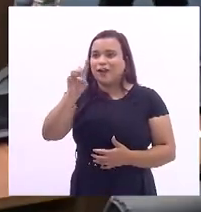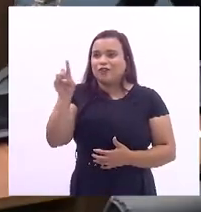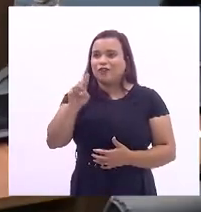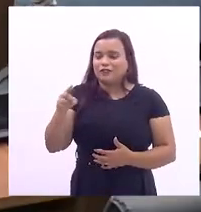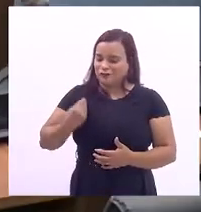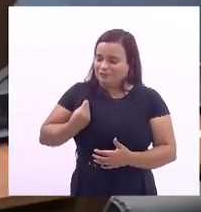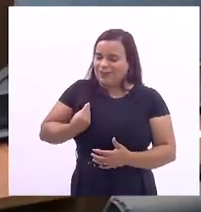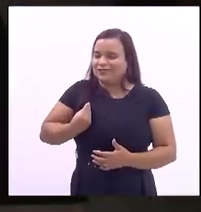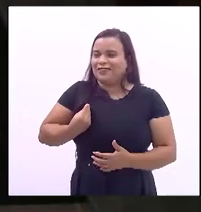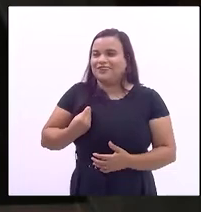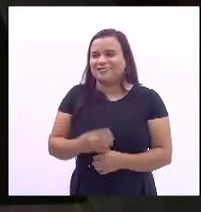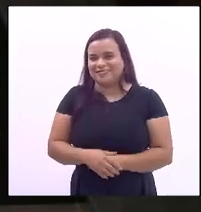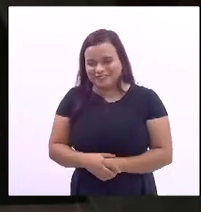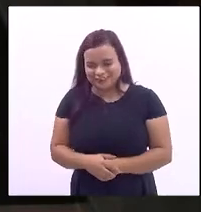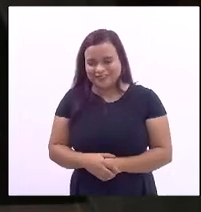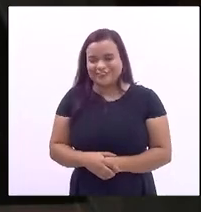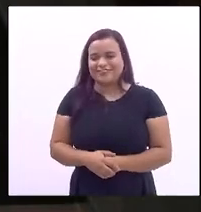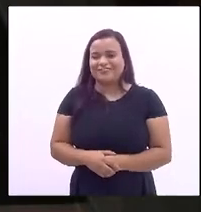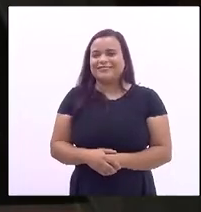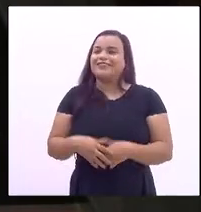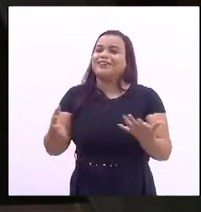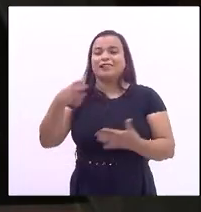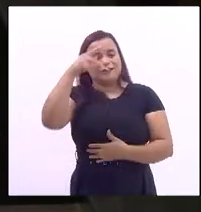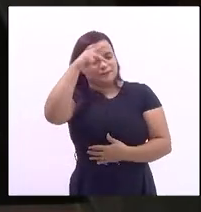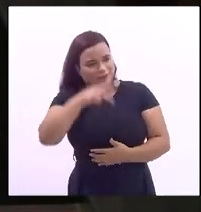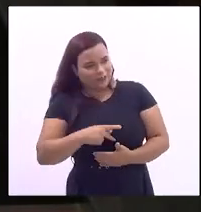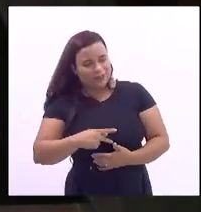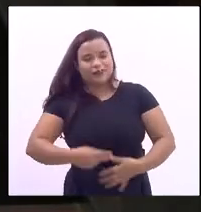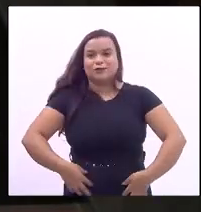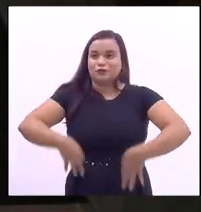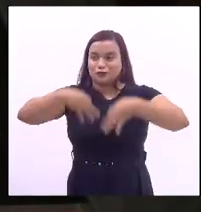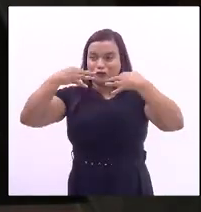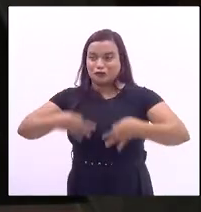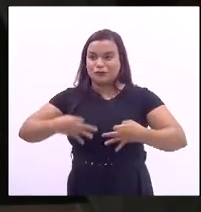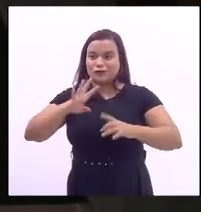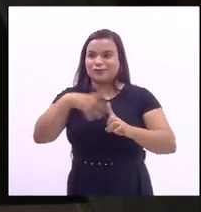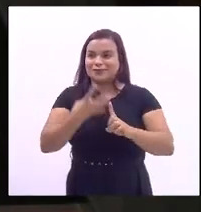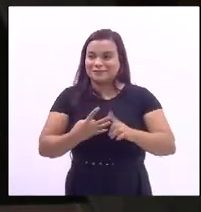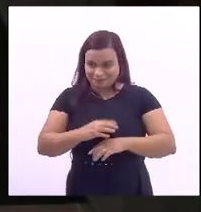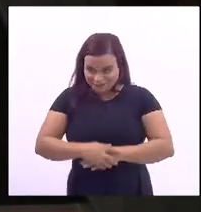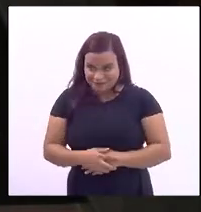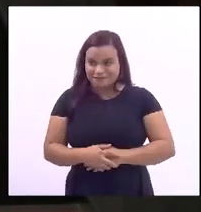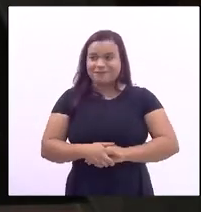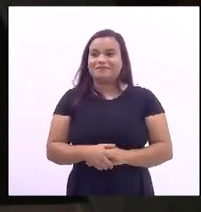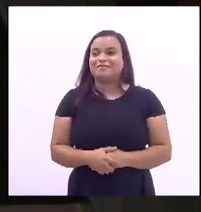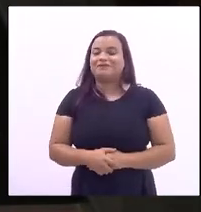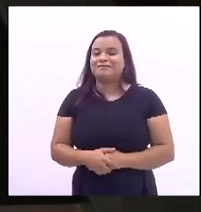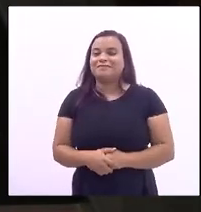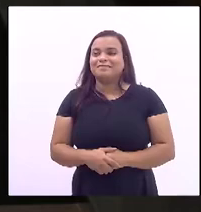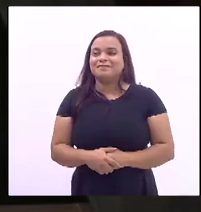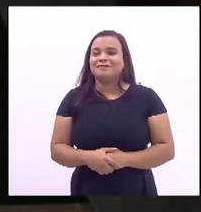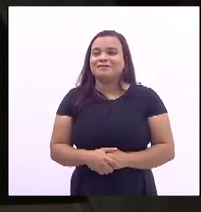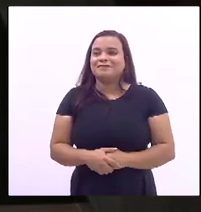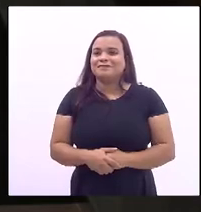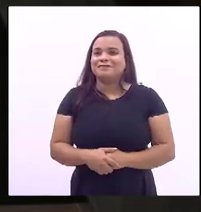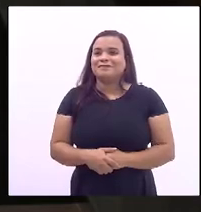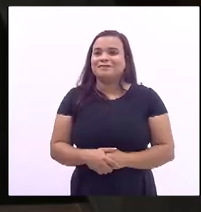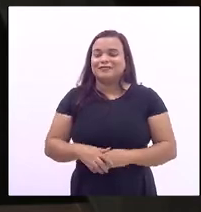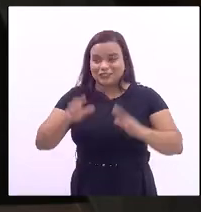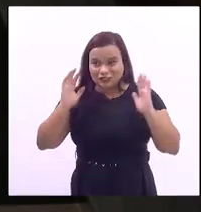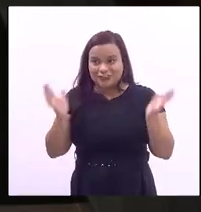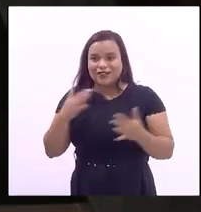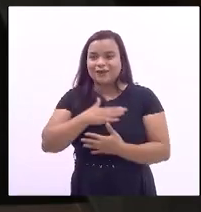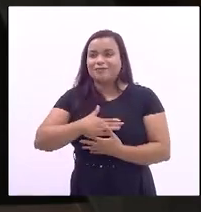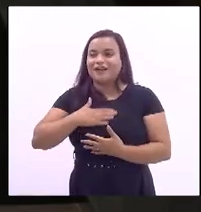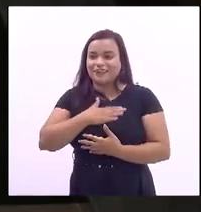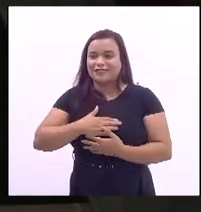o seu presente justa ou menos já tive o